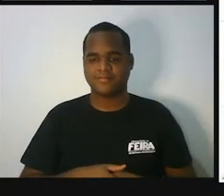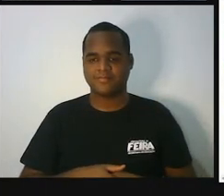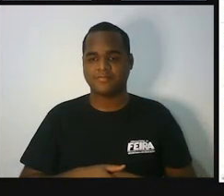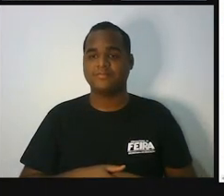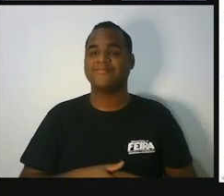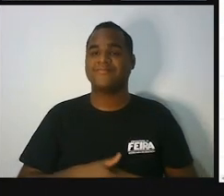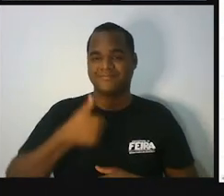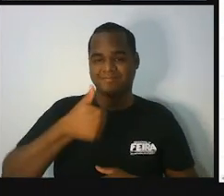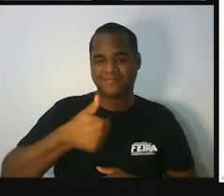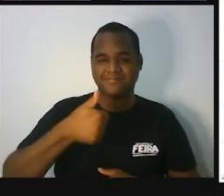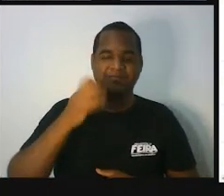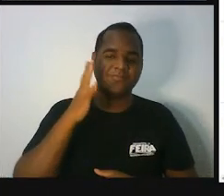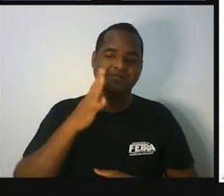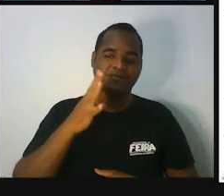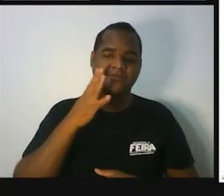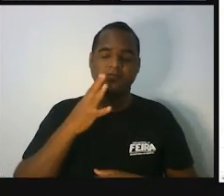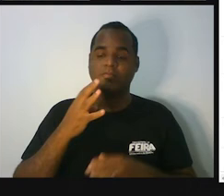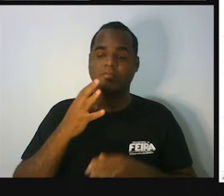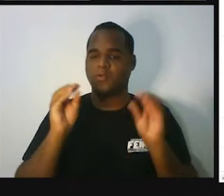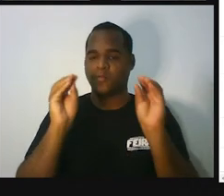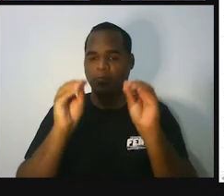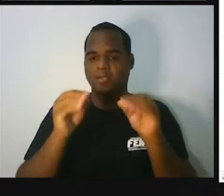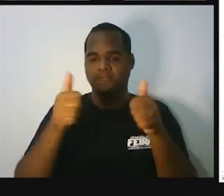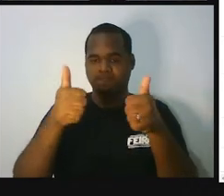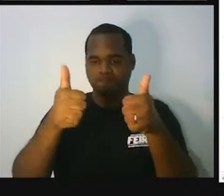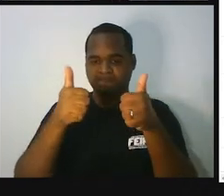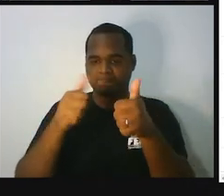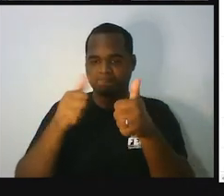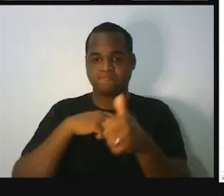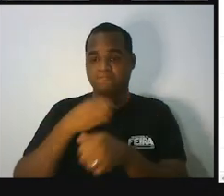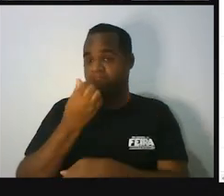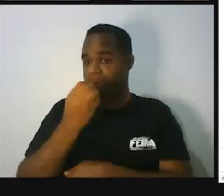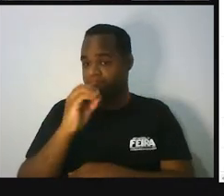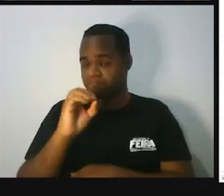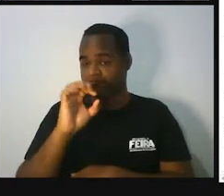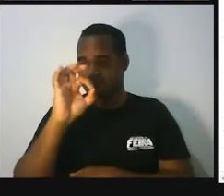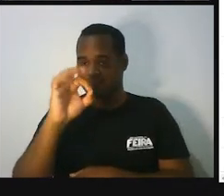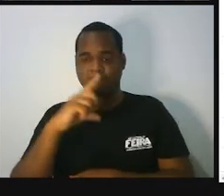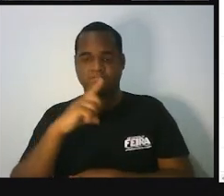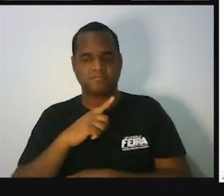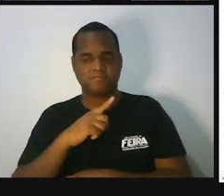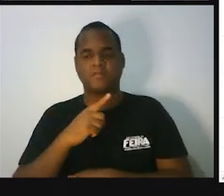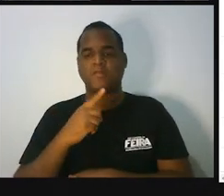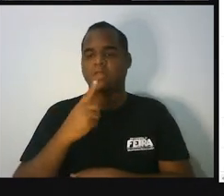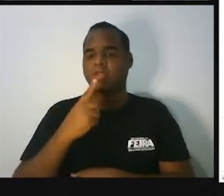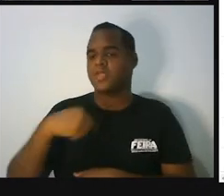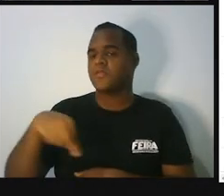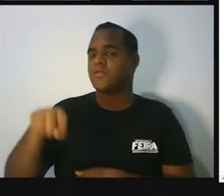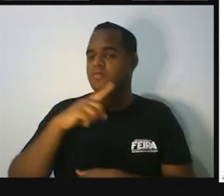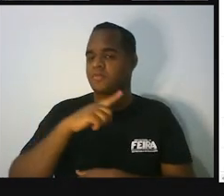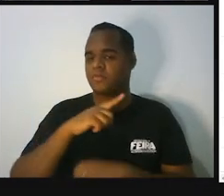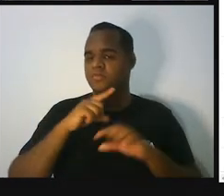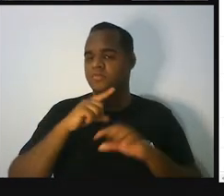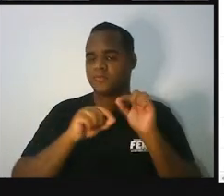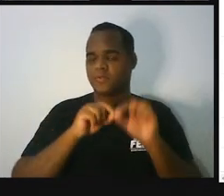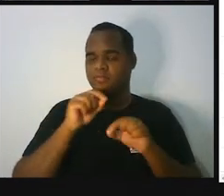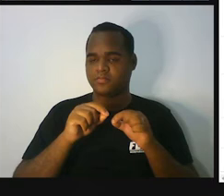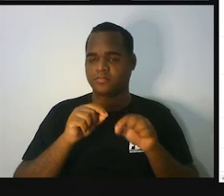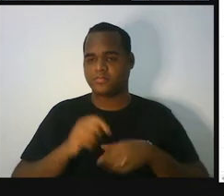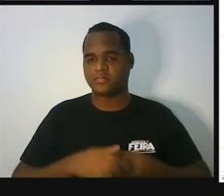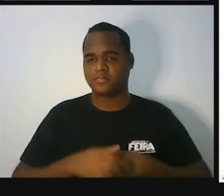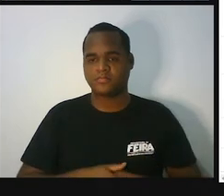Bacana, não é? Eu vou colocar os ângulos de 60 para a gente...